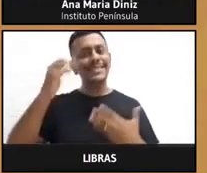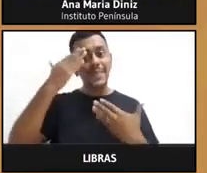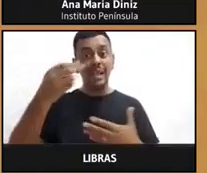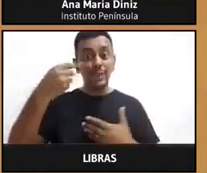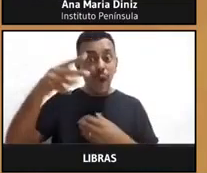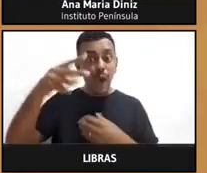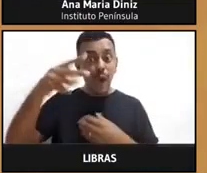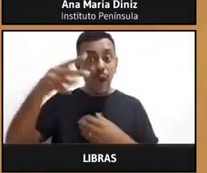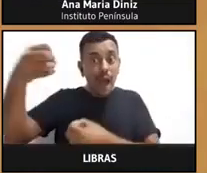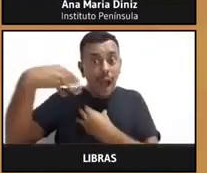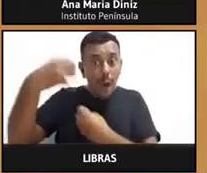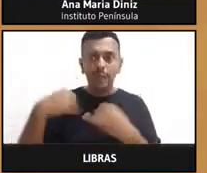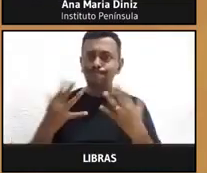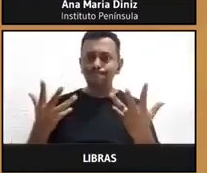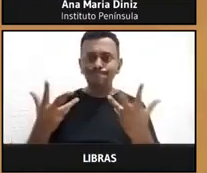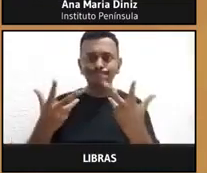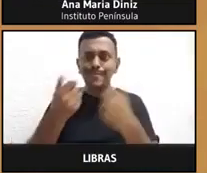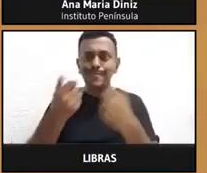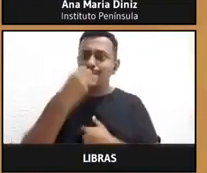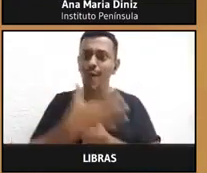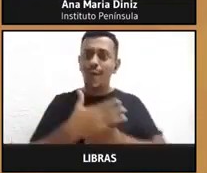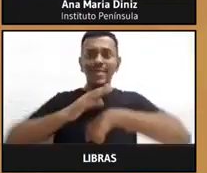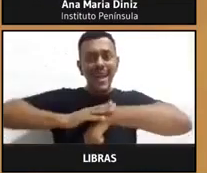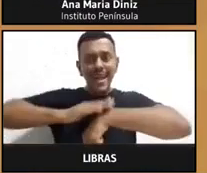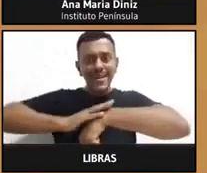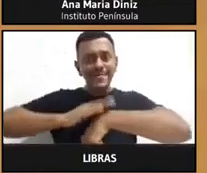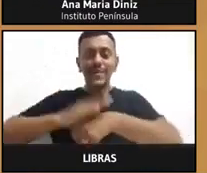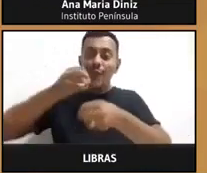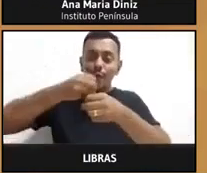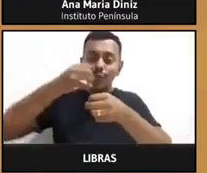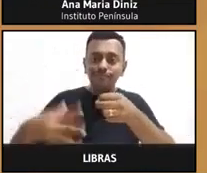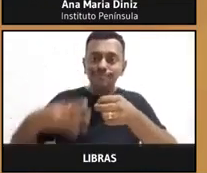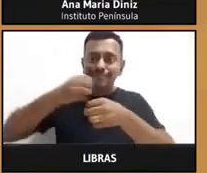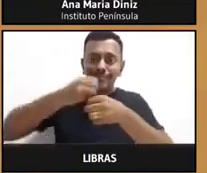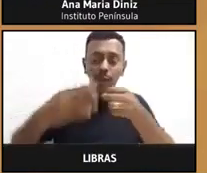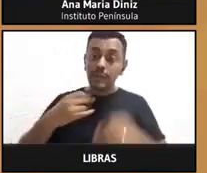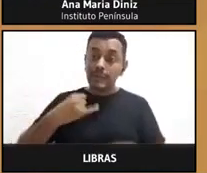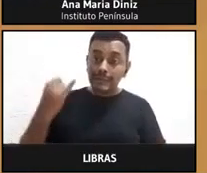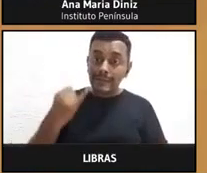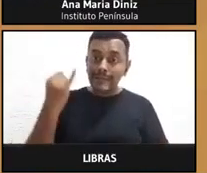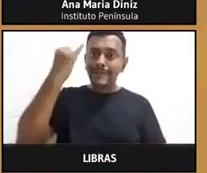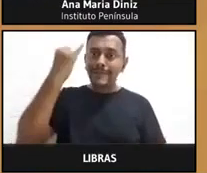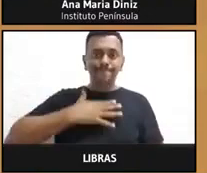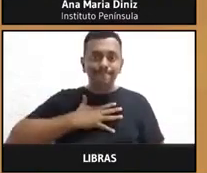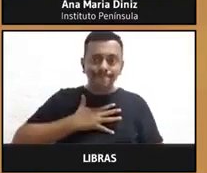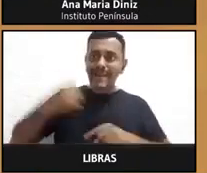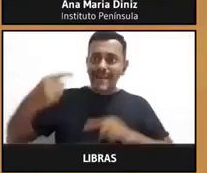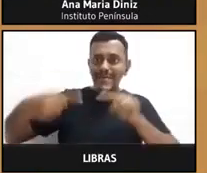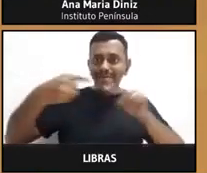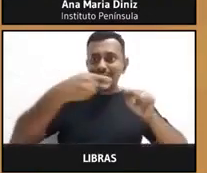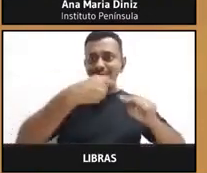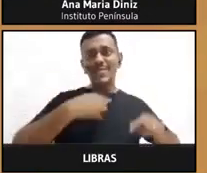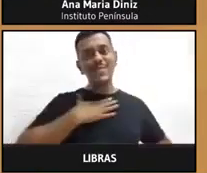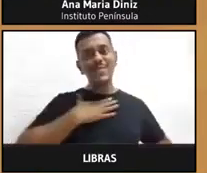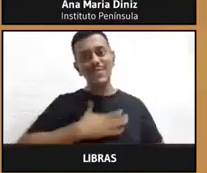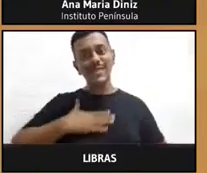tempo, e foi um conteúdo muito importante para discutirmos com o público.